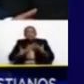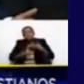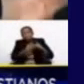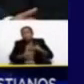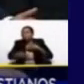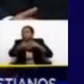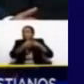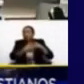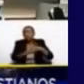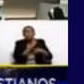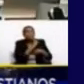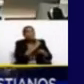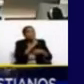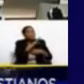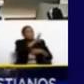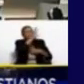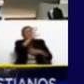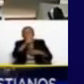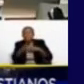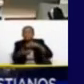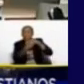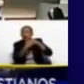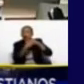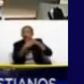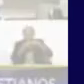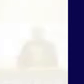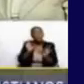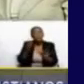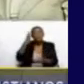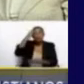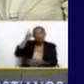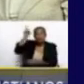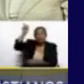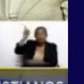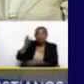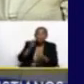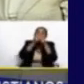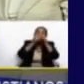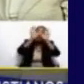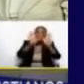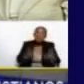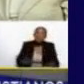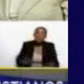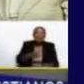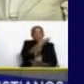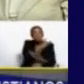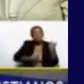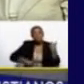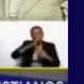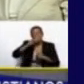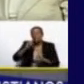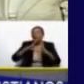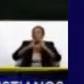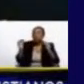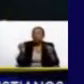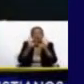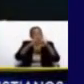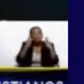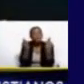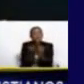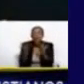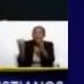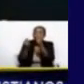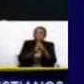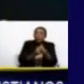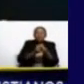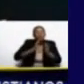comete gerências em outros países e que a instituição na Venezuela dispõe de total e e absoluta autonomia administrativa sempre observando as leis e